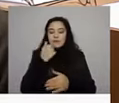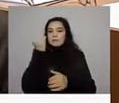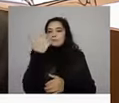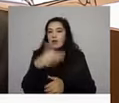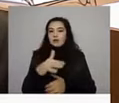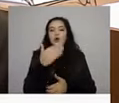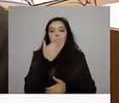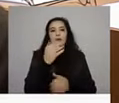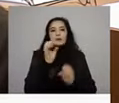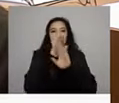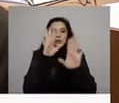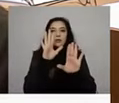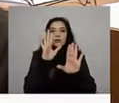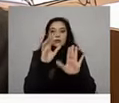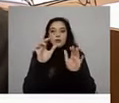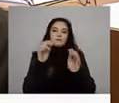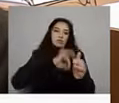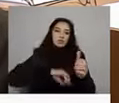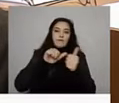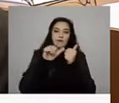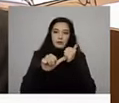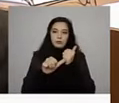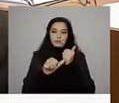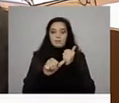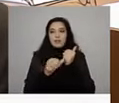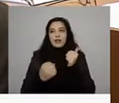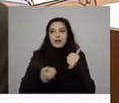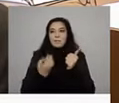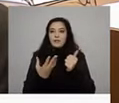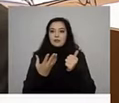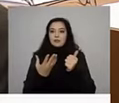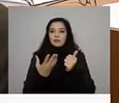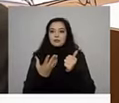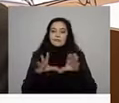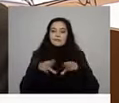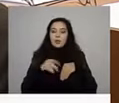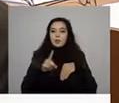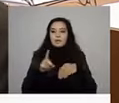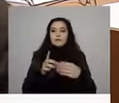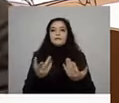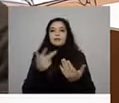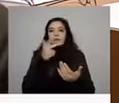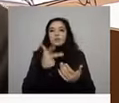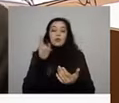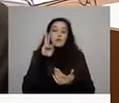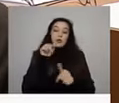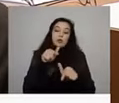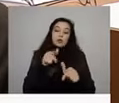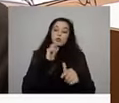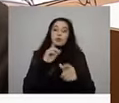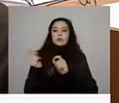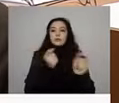esclarecimento, senhora vereadora. Temos pena que não tenha sido assumido desde o início que era este o valor. Poderia ser debatível se era